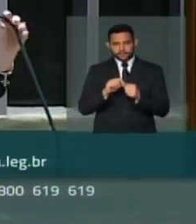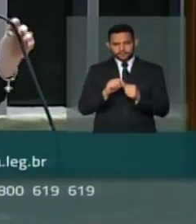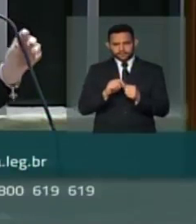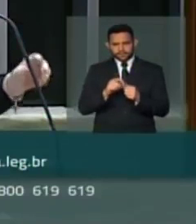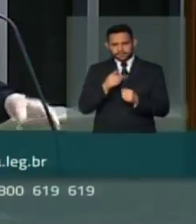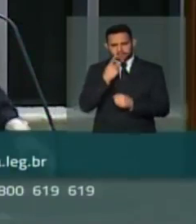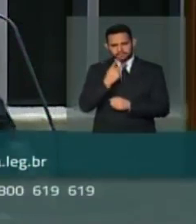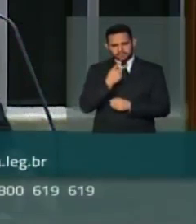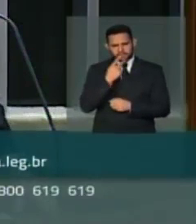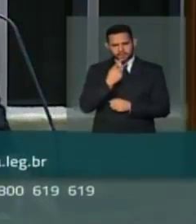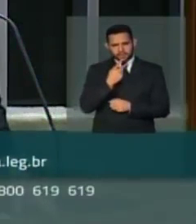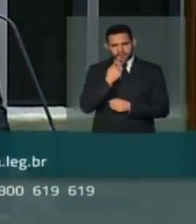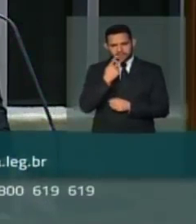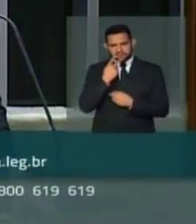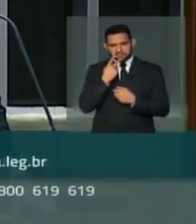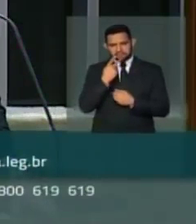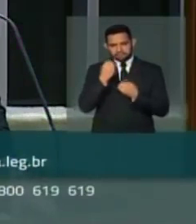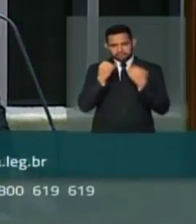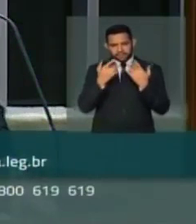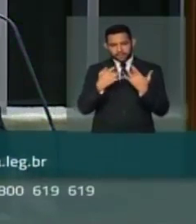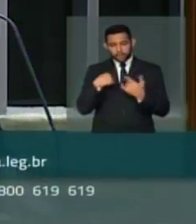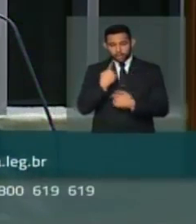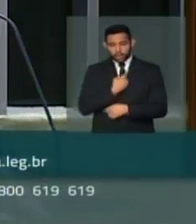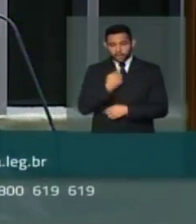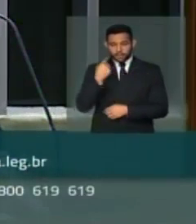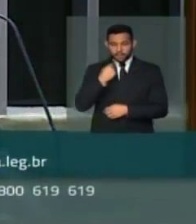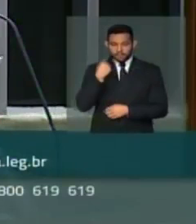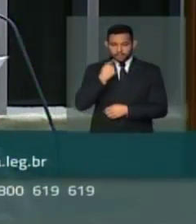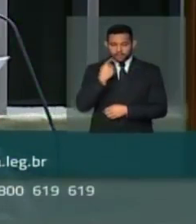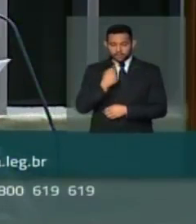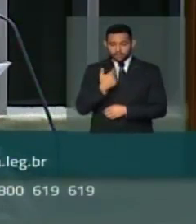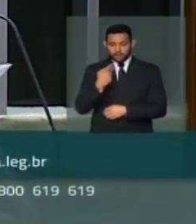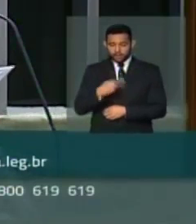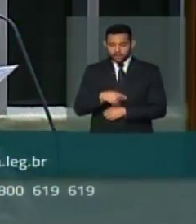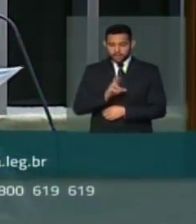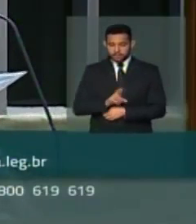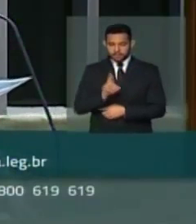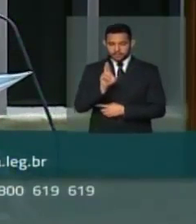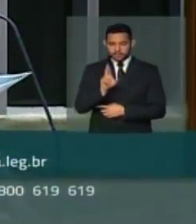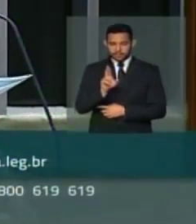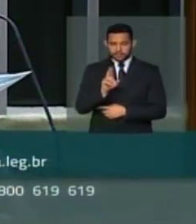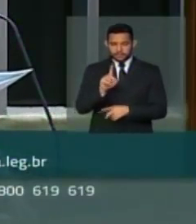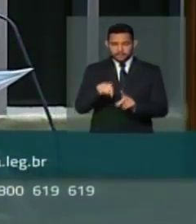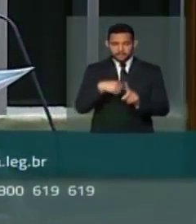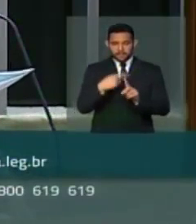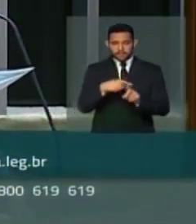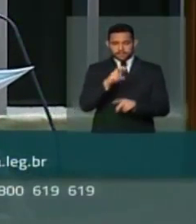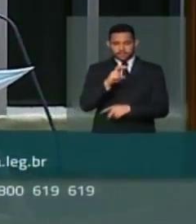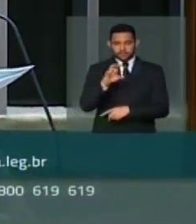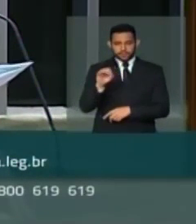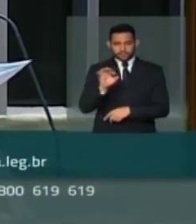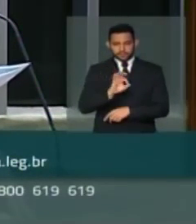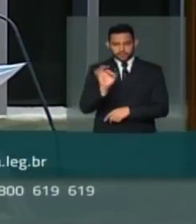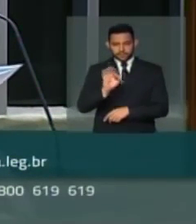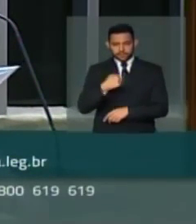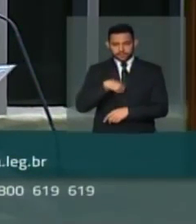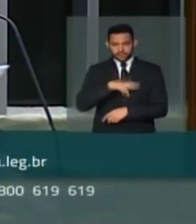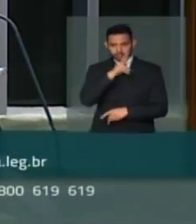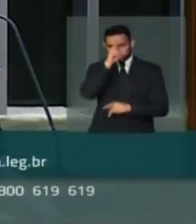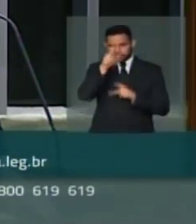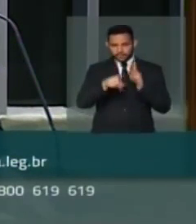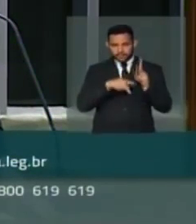bela defesa, onde nós, parlamentares, que aqui representamos mais de 50% da nossa